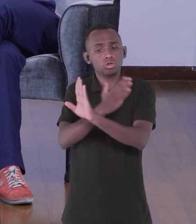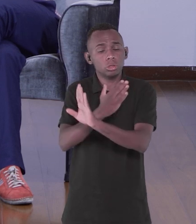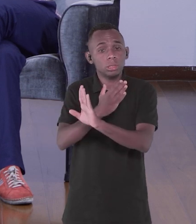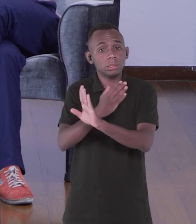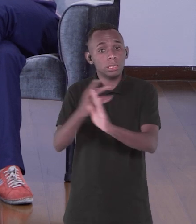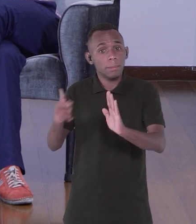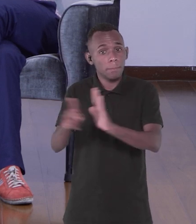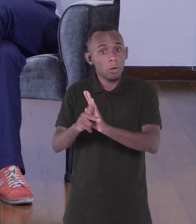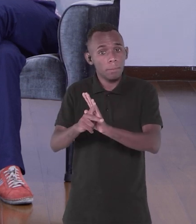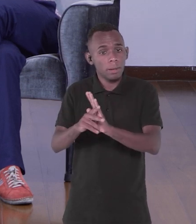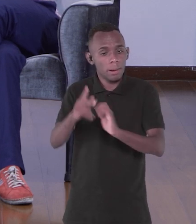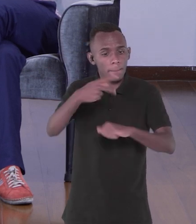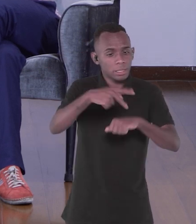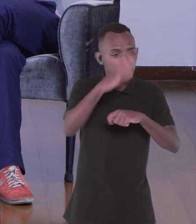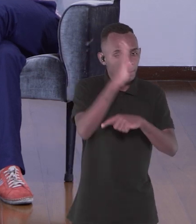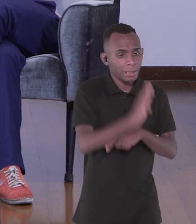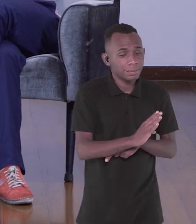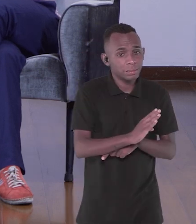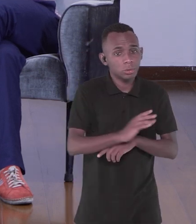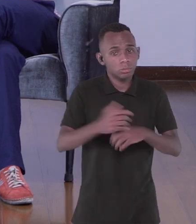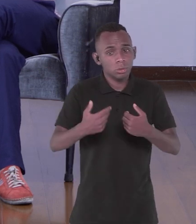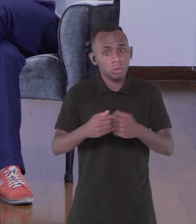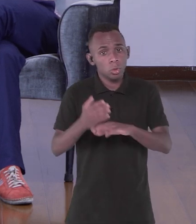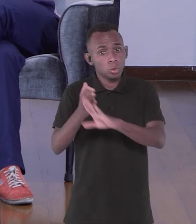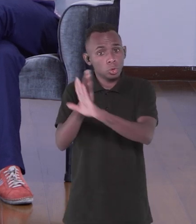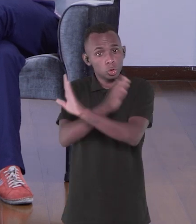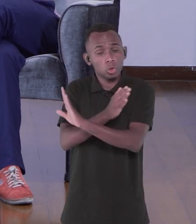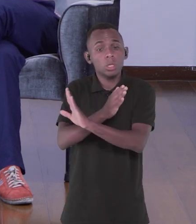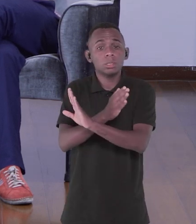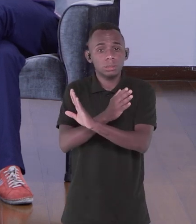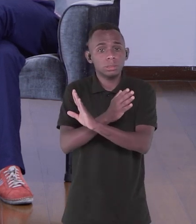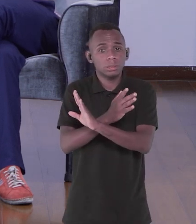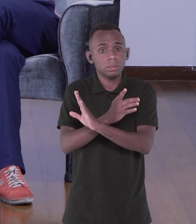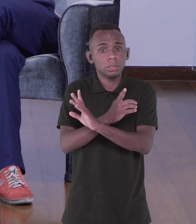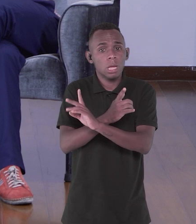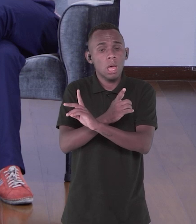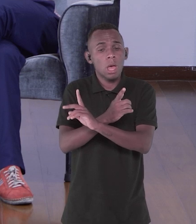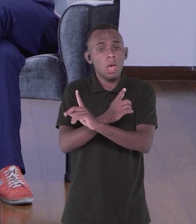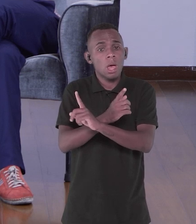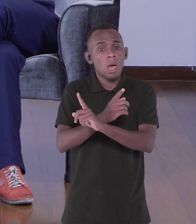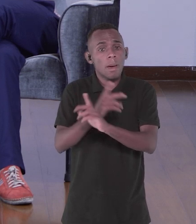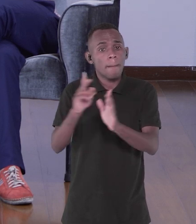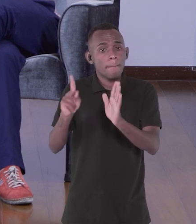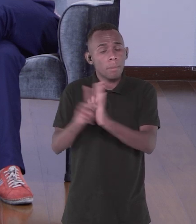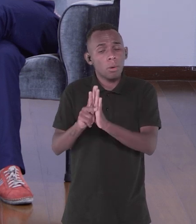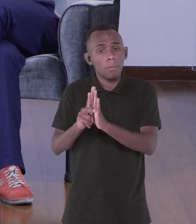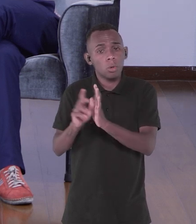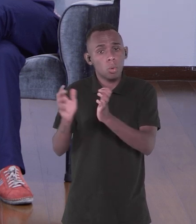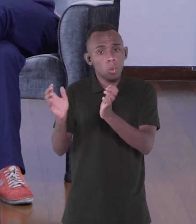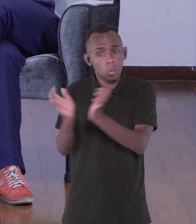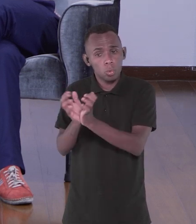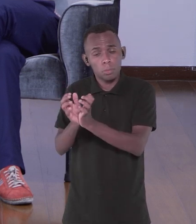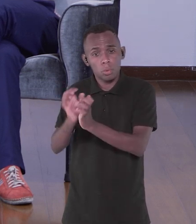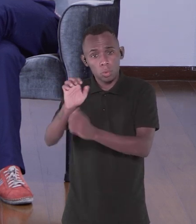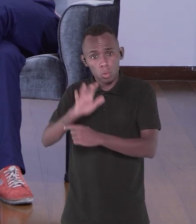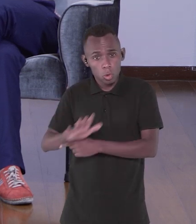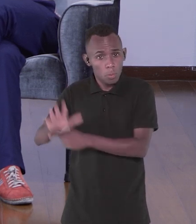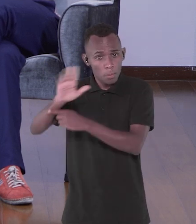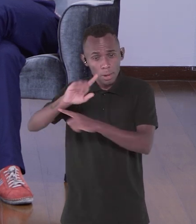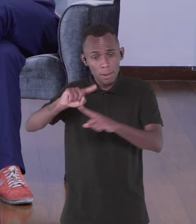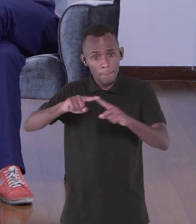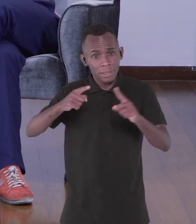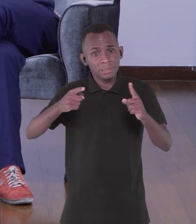clubes europeus, não é uma distância só do Brasil aos clubes europeus, é uma distância da maioria dos